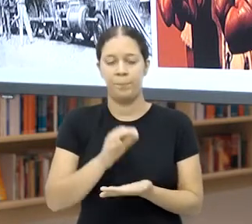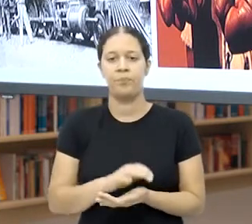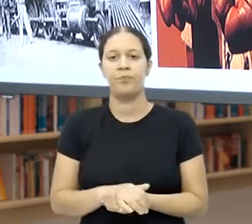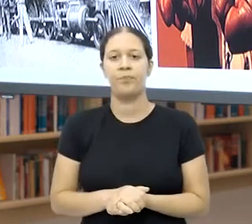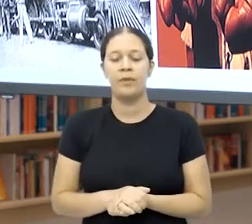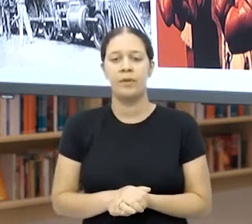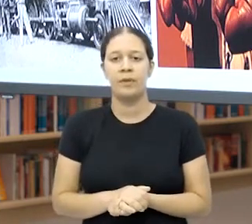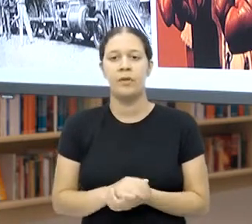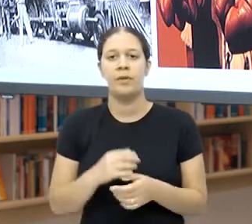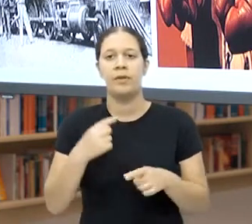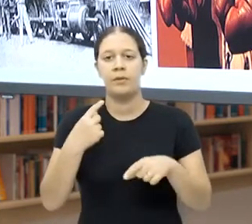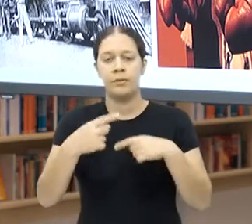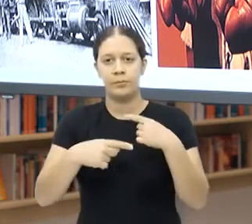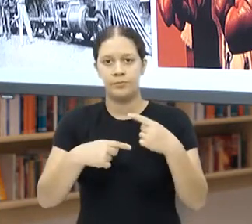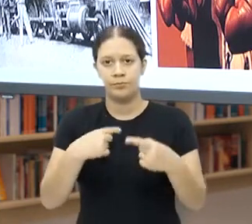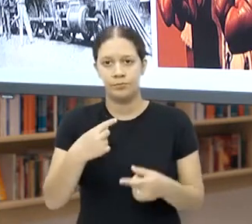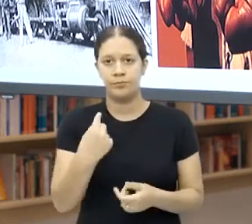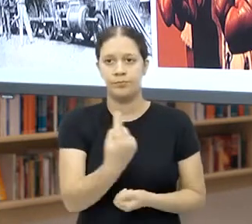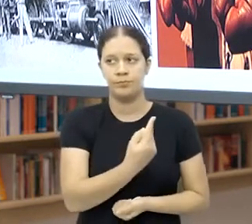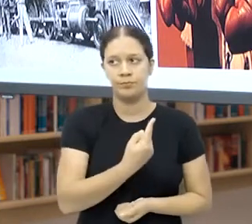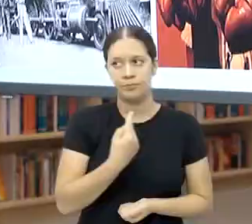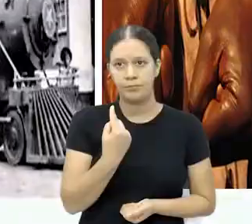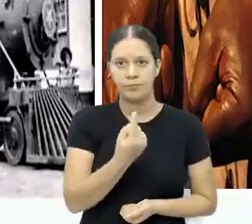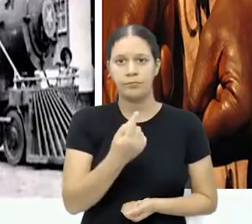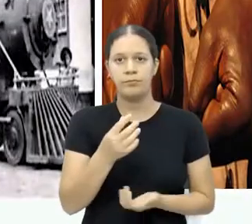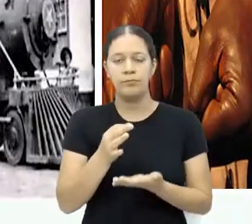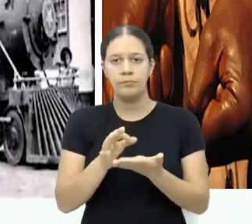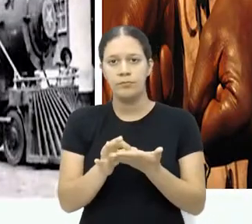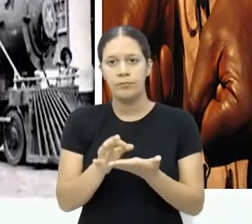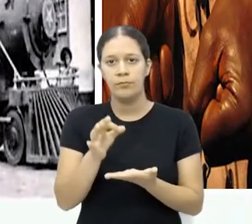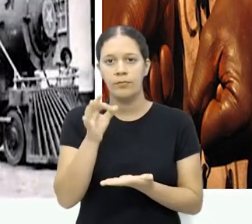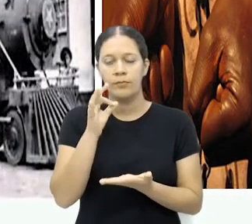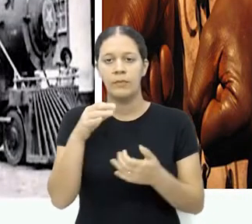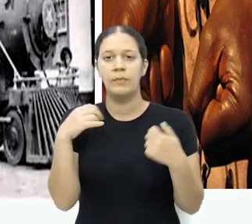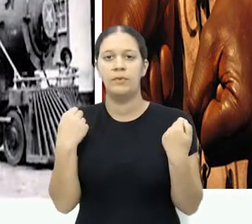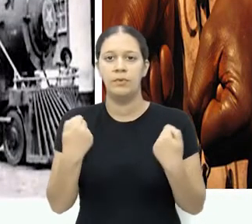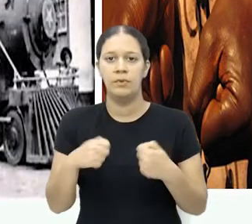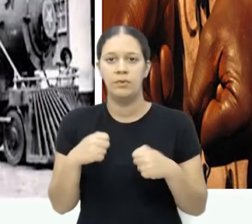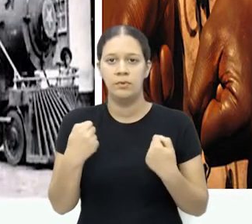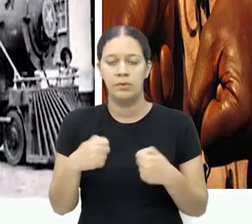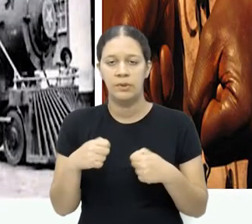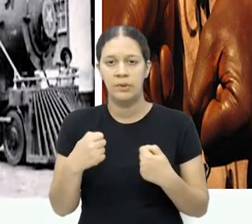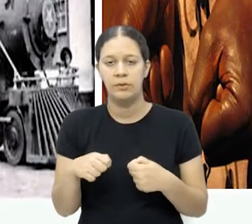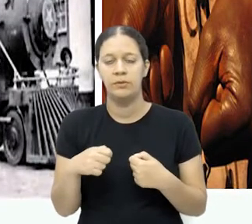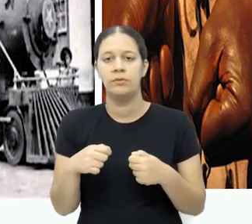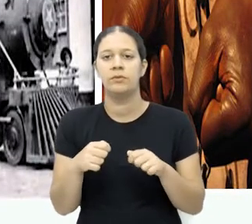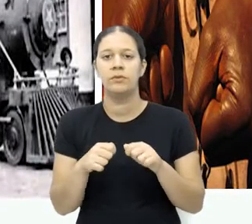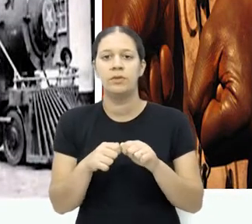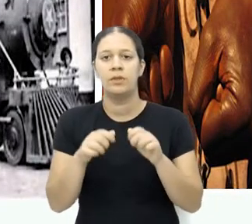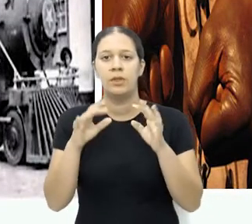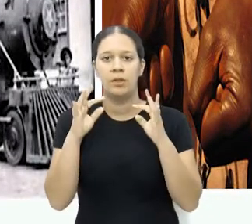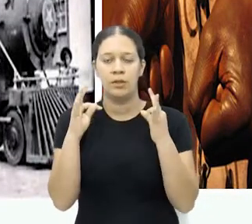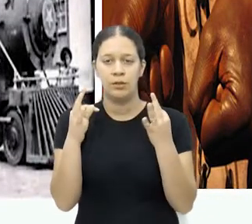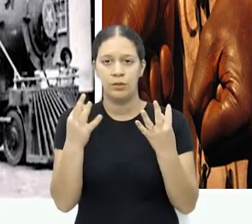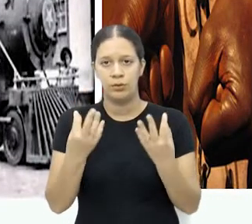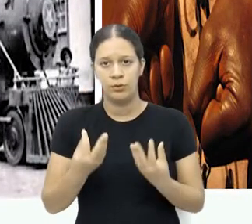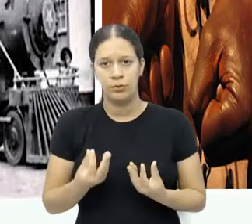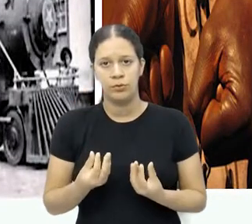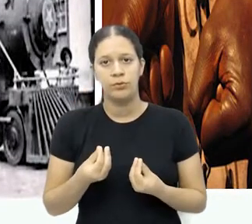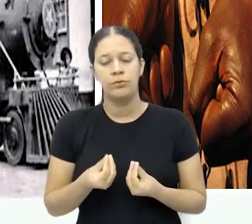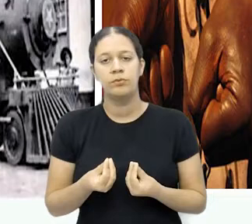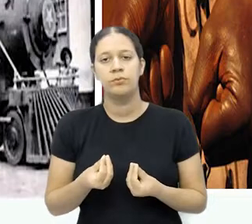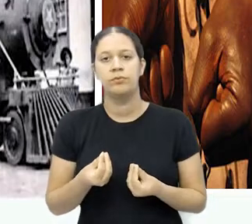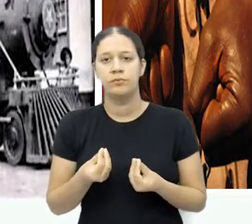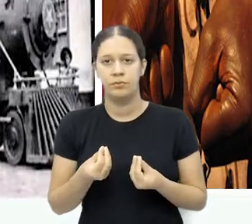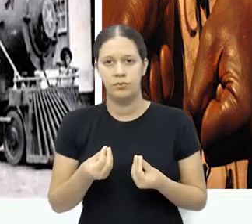Em seguida, nós vimos aí o café necessita fazer com que todas essas sacas de café